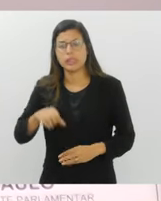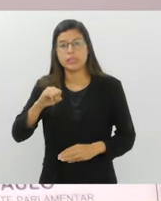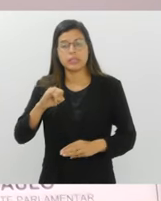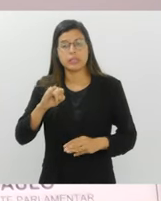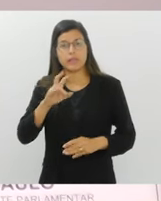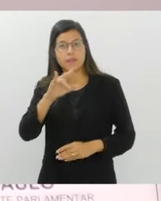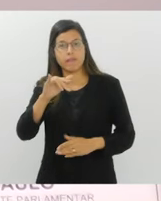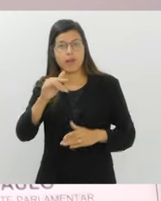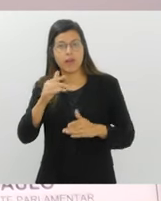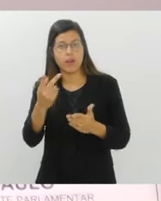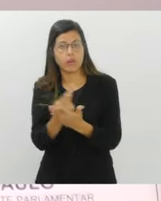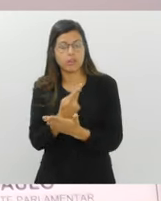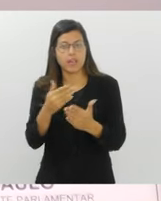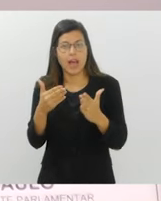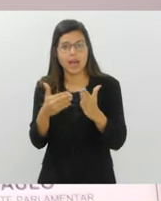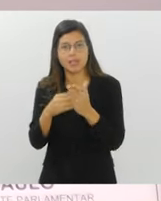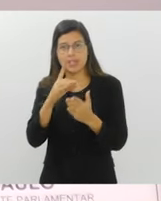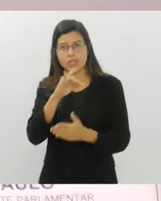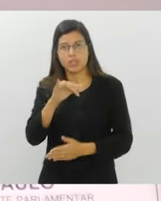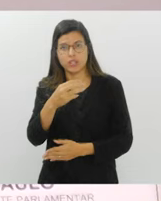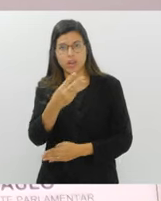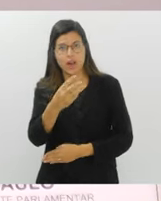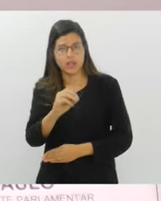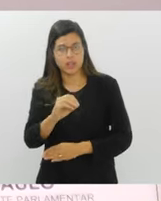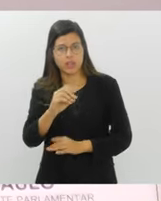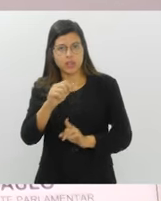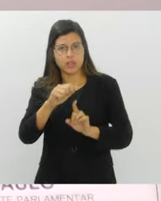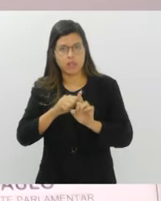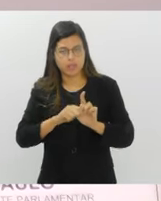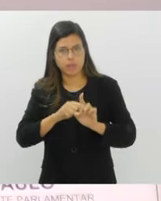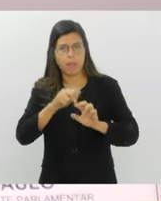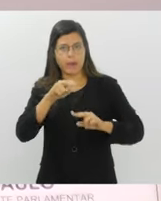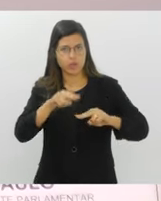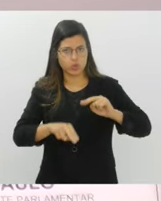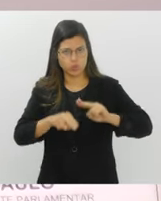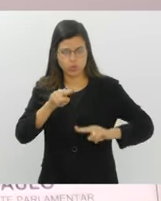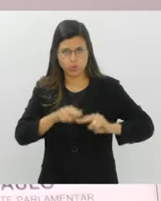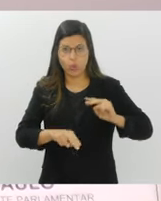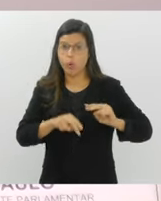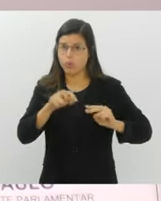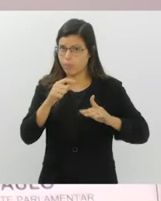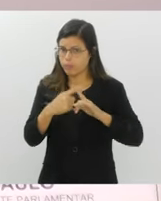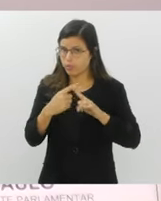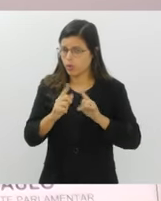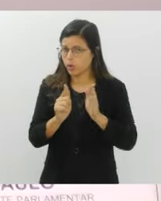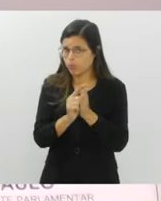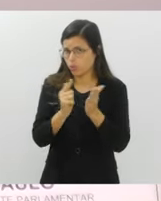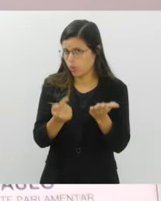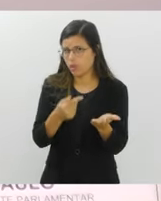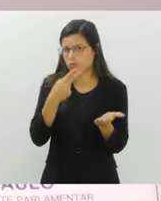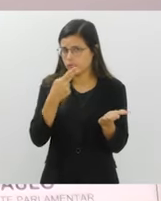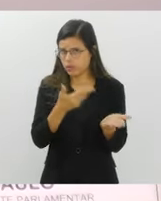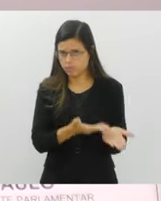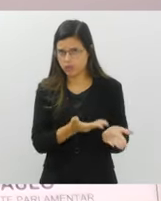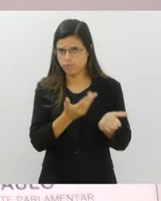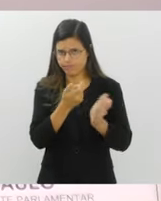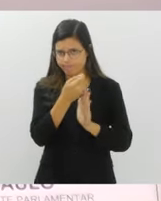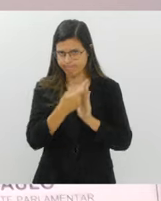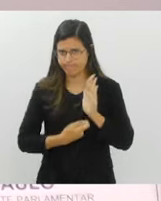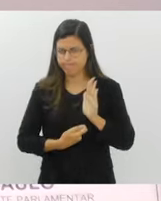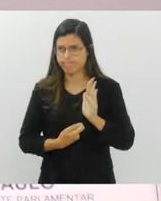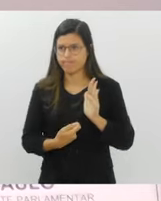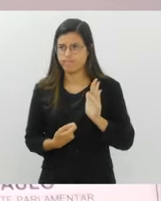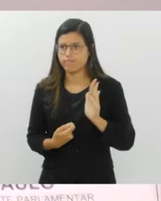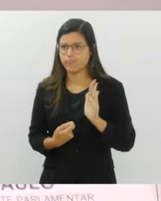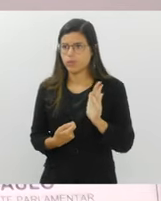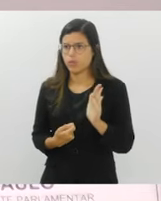acontecer até o dia 30 desse mês, como está dizendo a matéria jornalística. Né? Como eu não ouvi